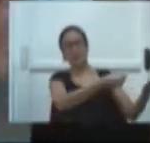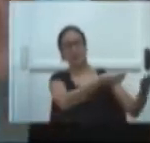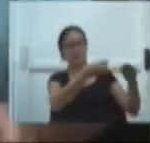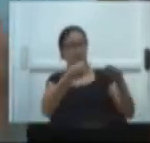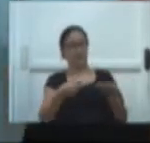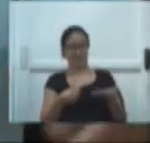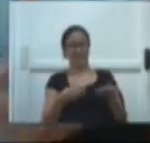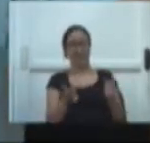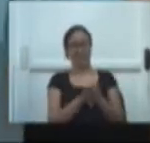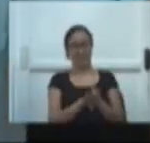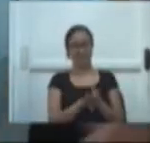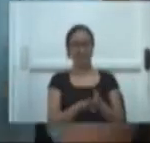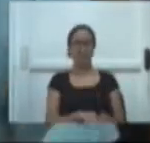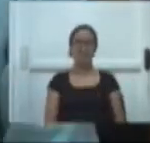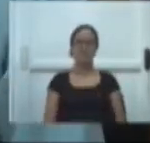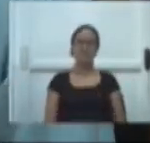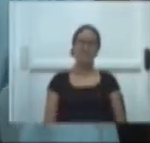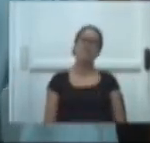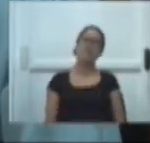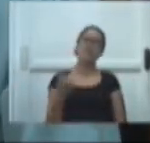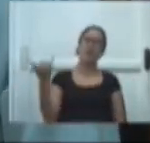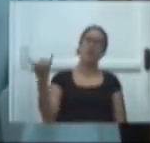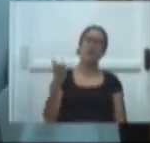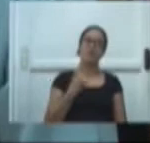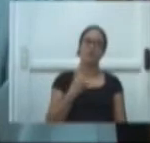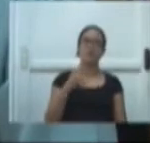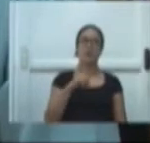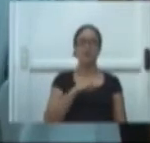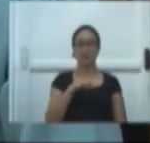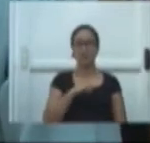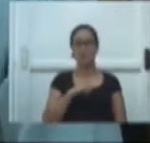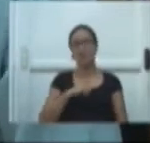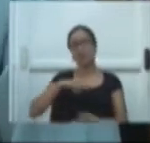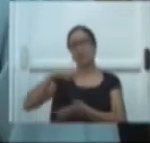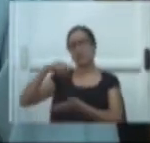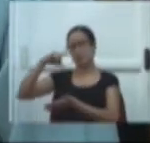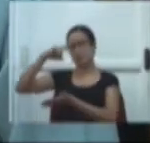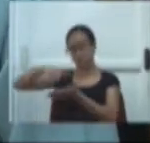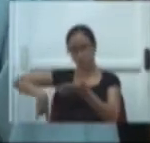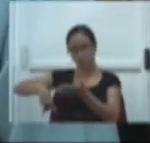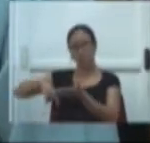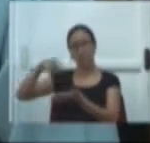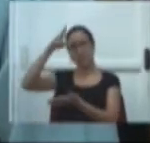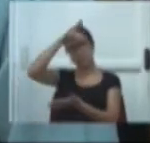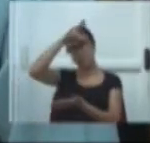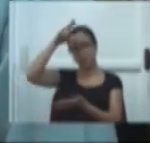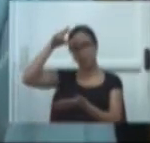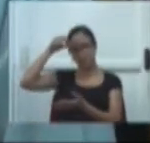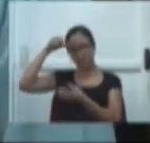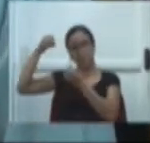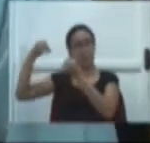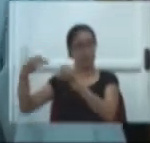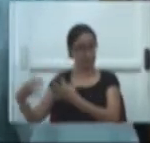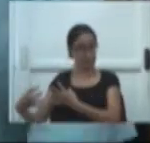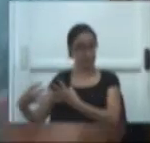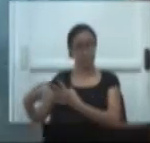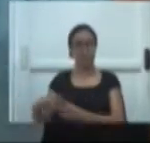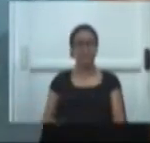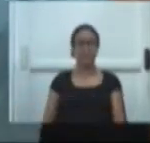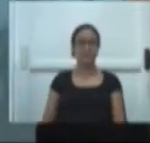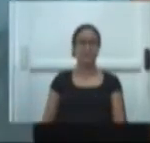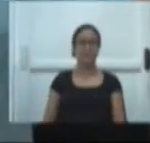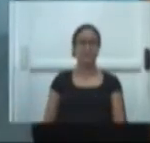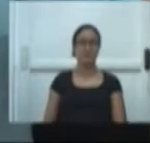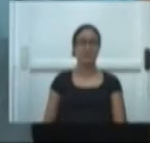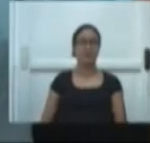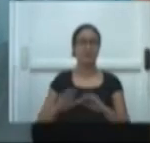prefeitura fez, tem um anexo dizendo isso lá na prefeitura, o Jun Negão pode confirmar isso aí. Mas eu acho que mandou